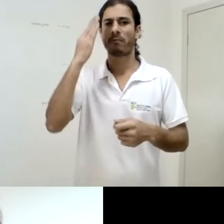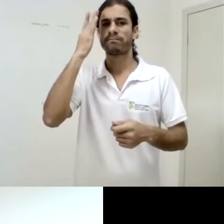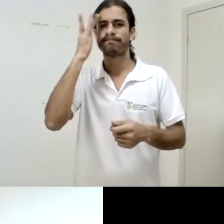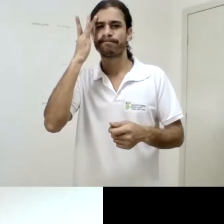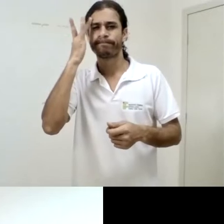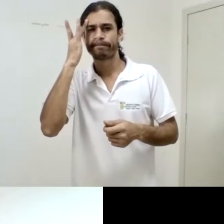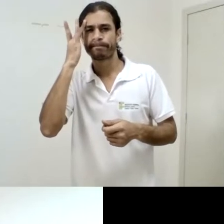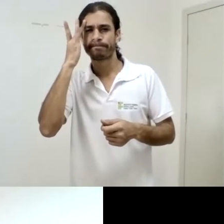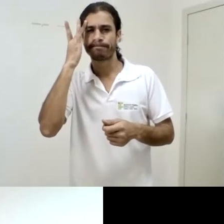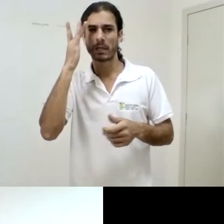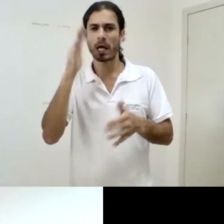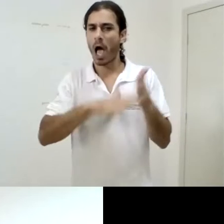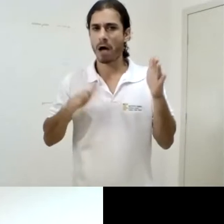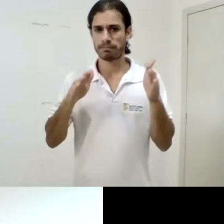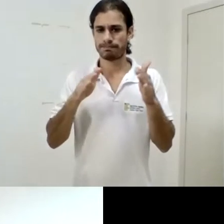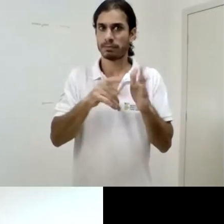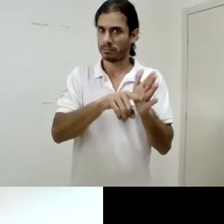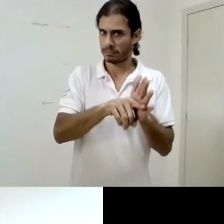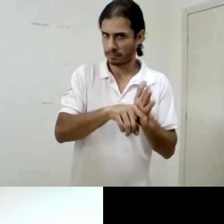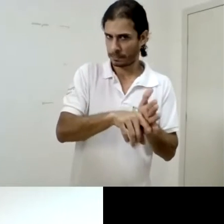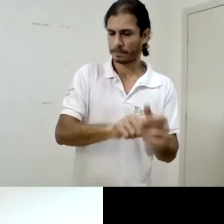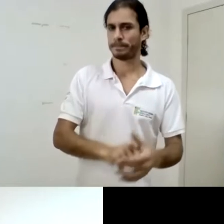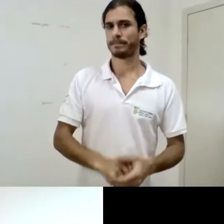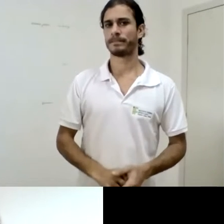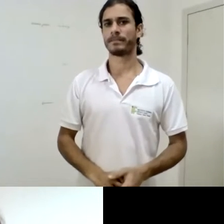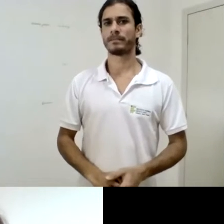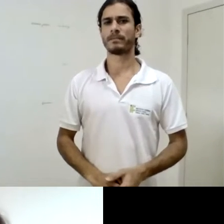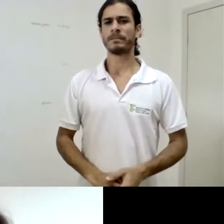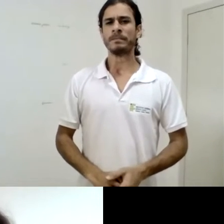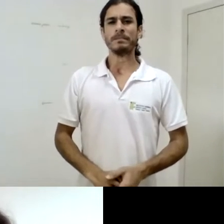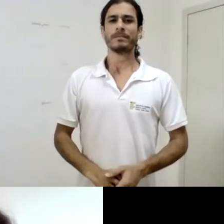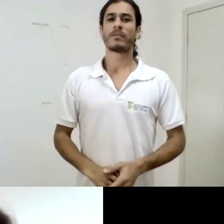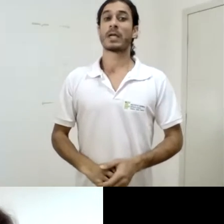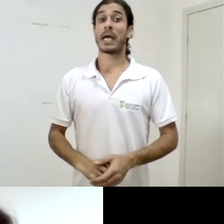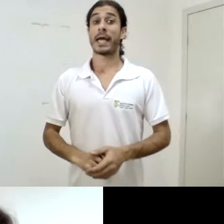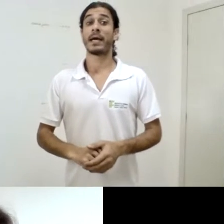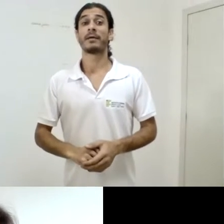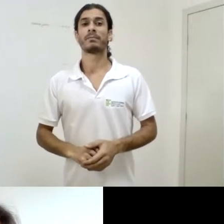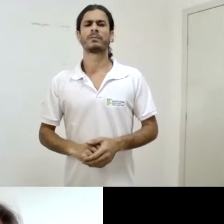uma questão também sobre a pesquisação. Sobre a pesquisação.